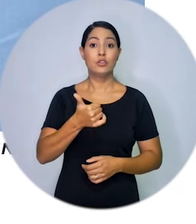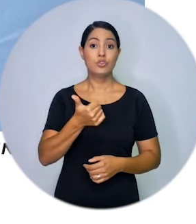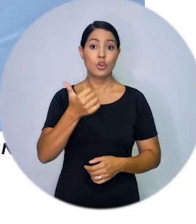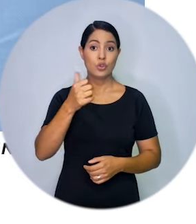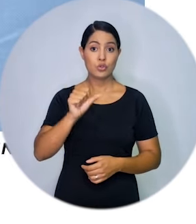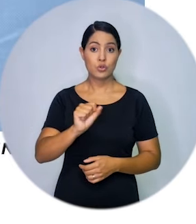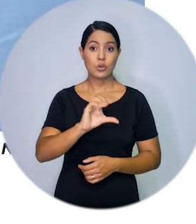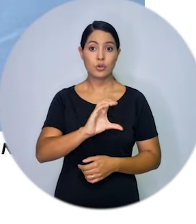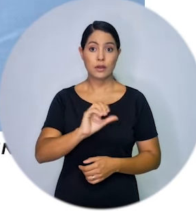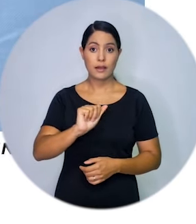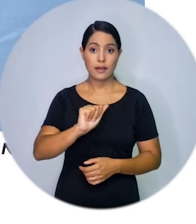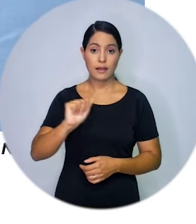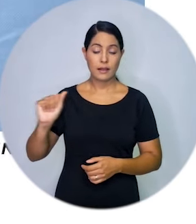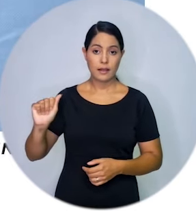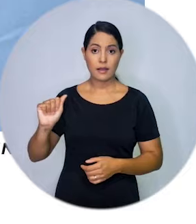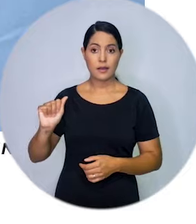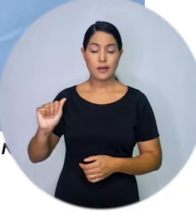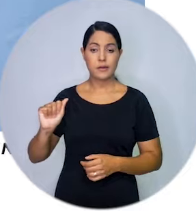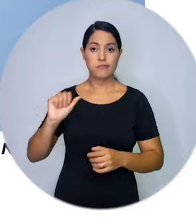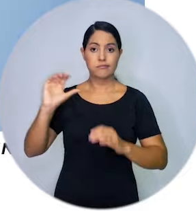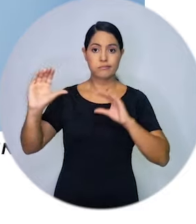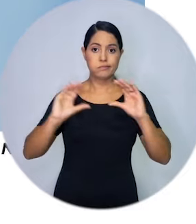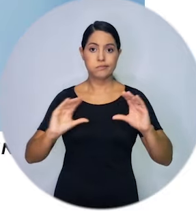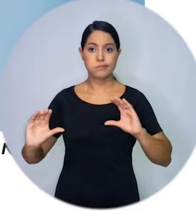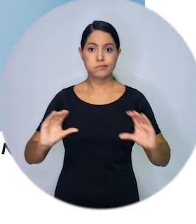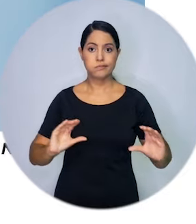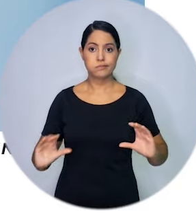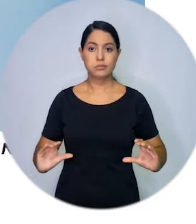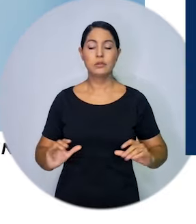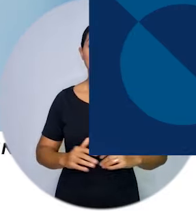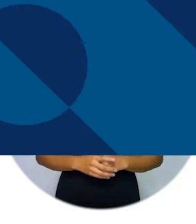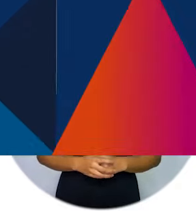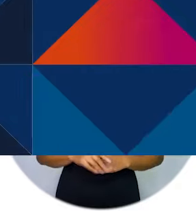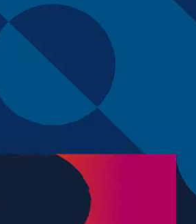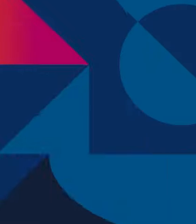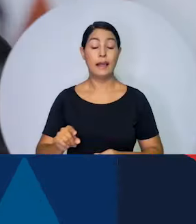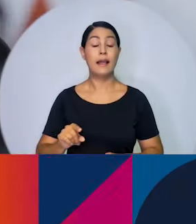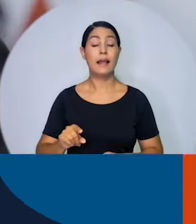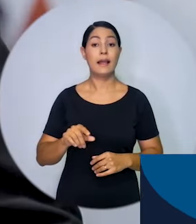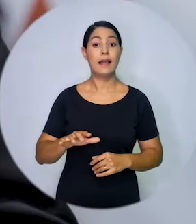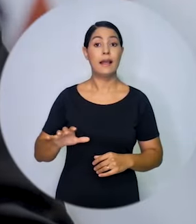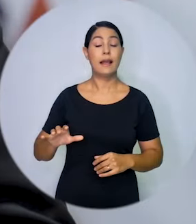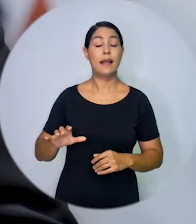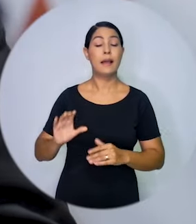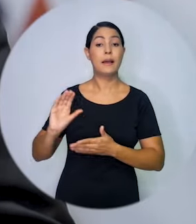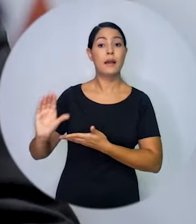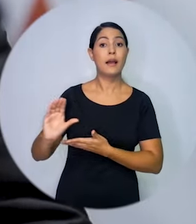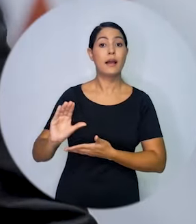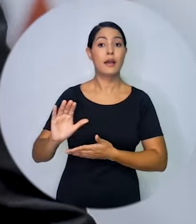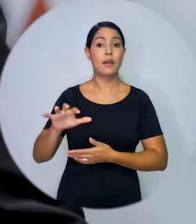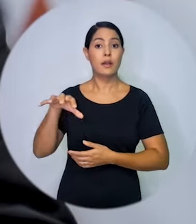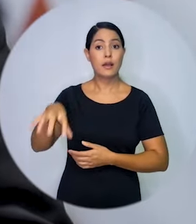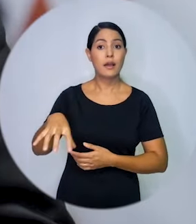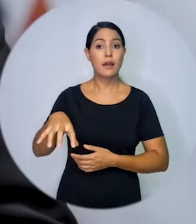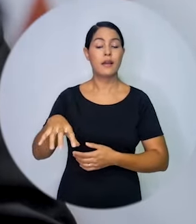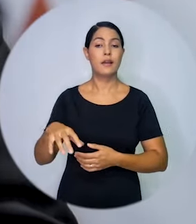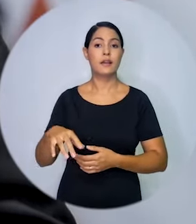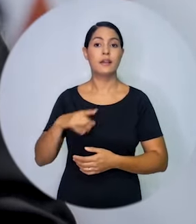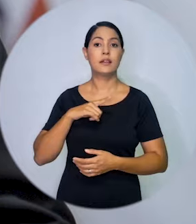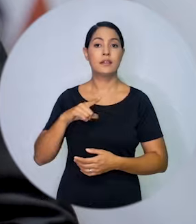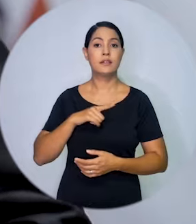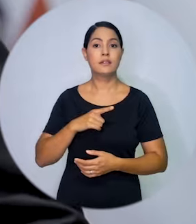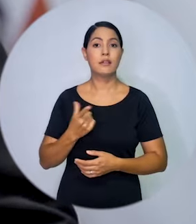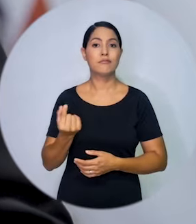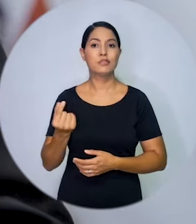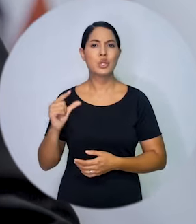as 18 caixas com menor capacidade financeira. É uma ação compartilhada pelo Brasil inteiro, porque